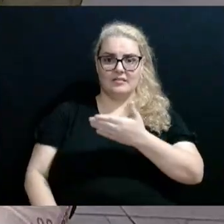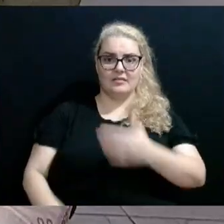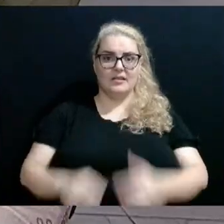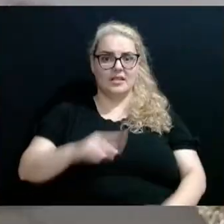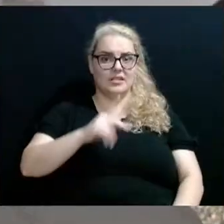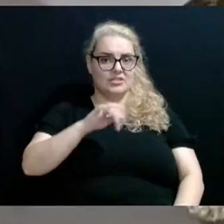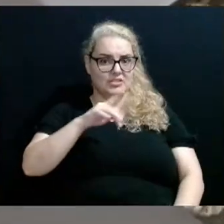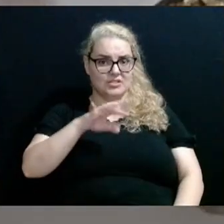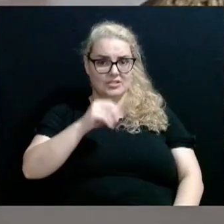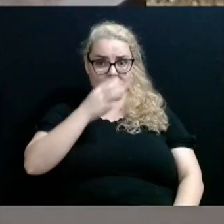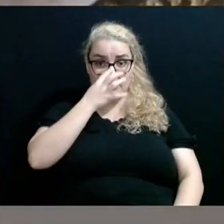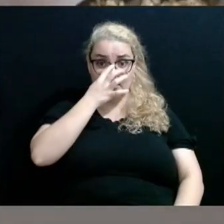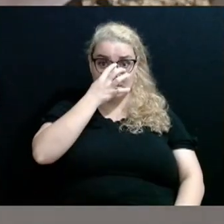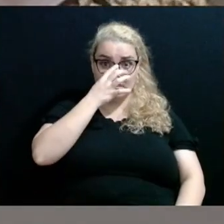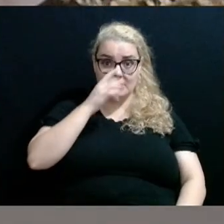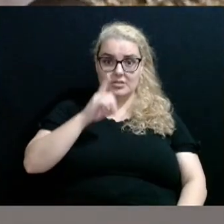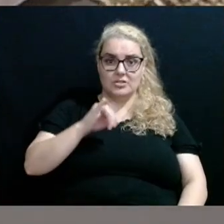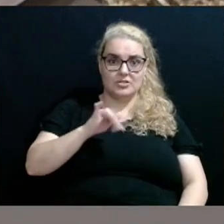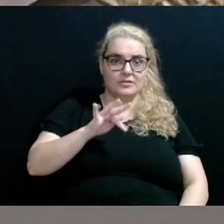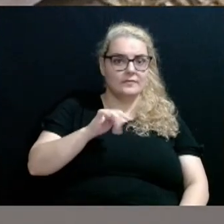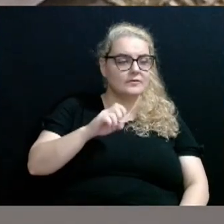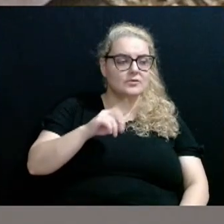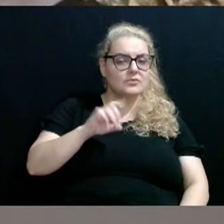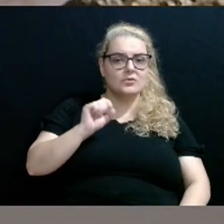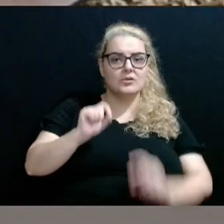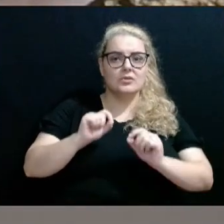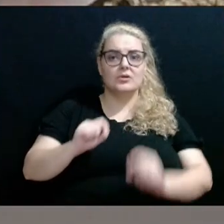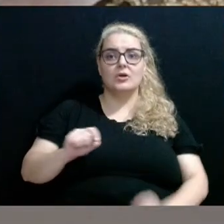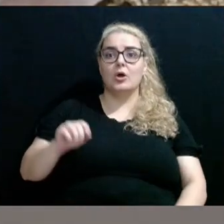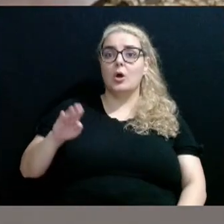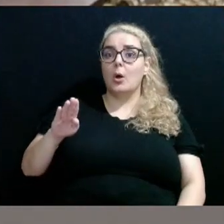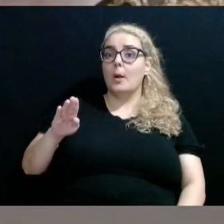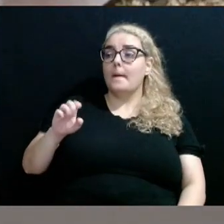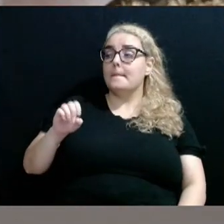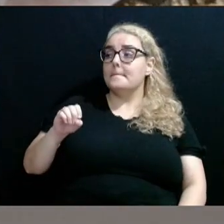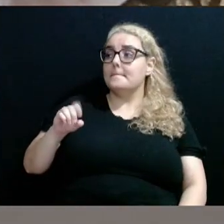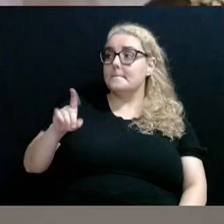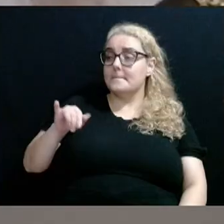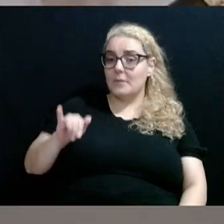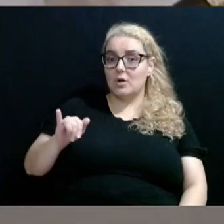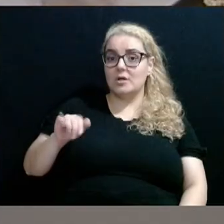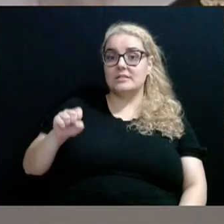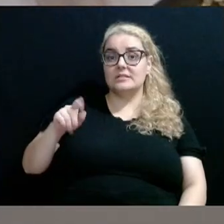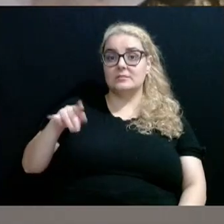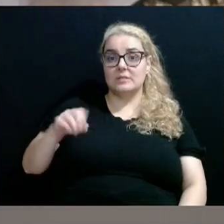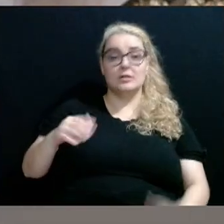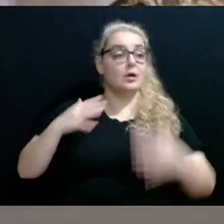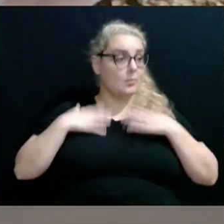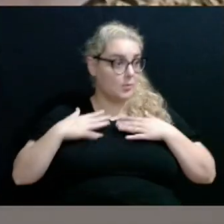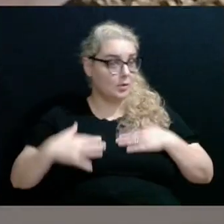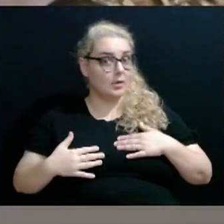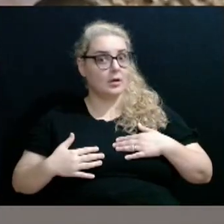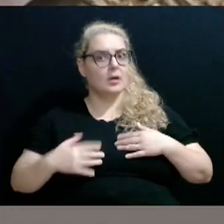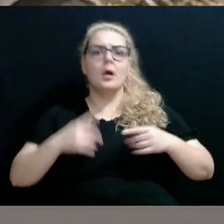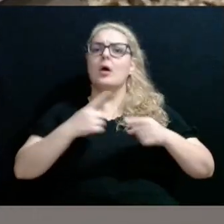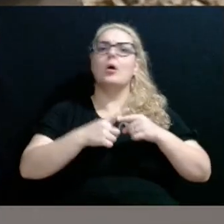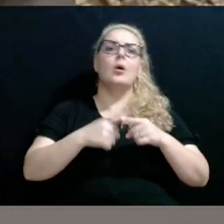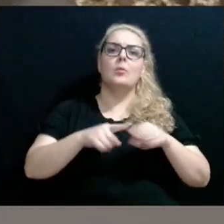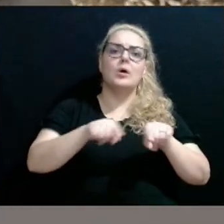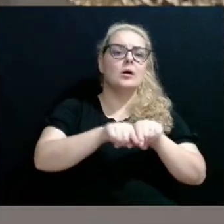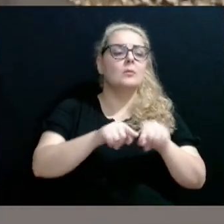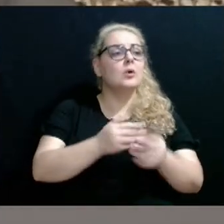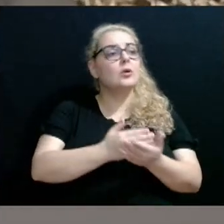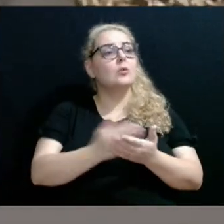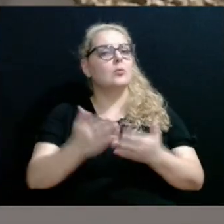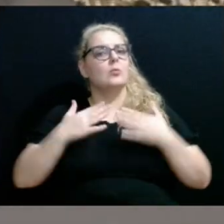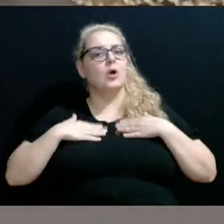difusor? daí Que é um Spray? body splash. Ah, é pro corpo? É pro corpo. Ah, e por que você também começou a fazer esse